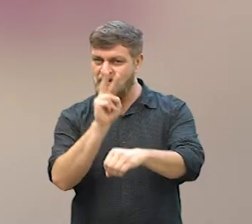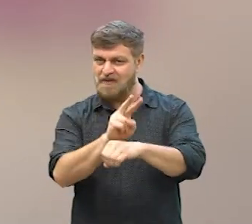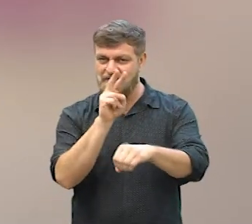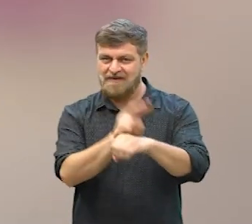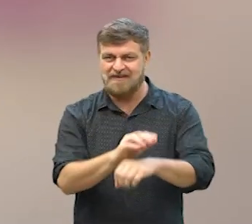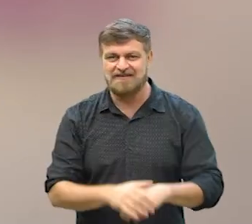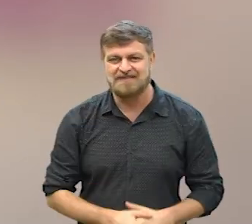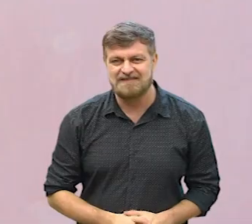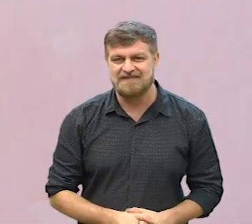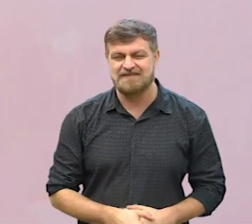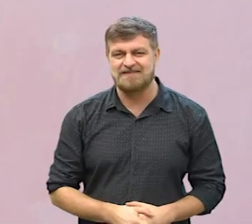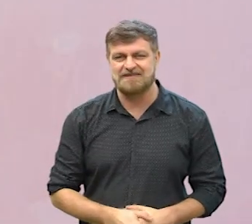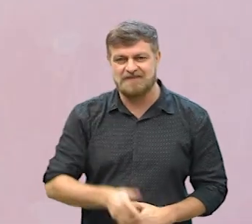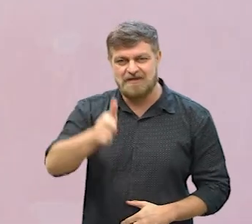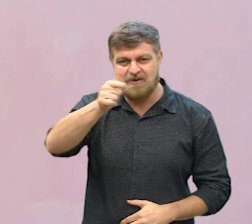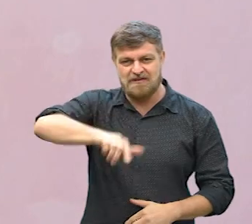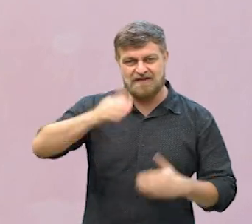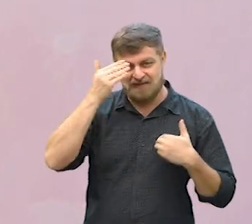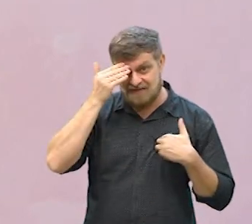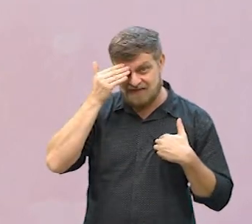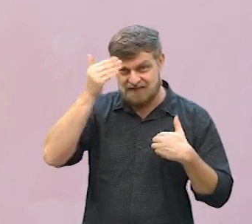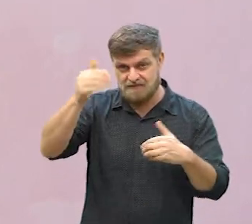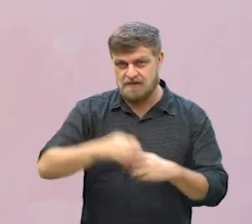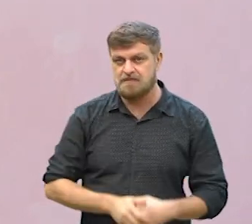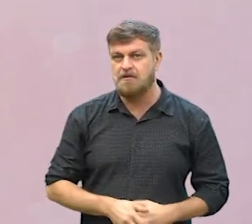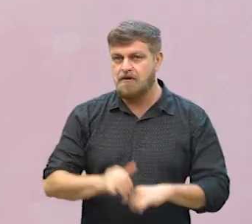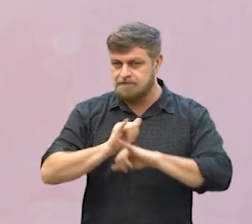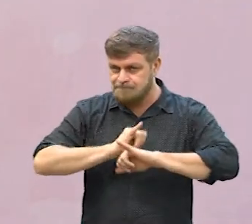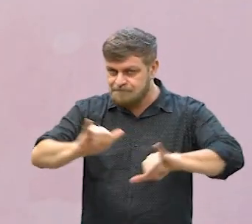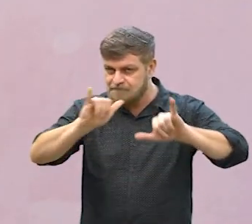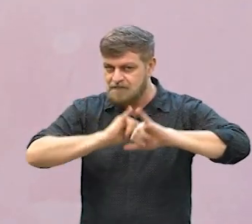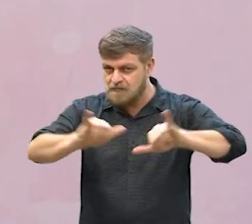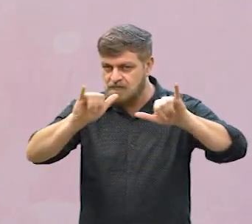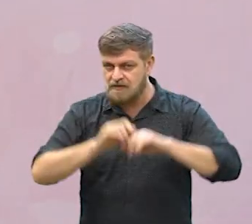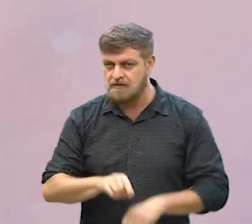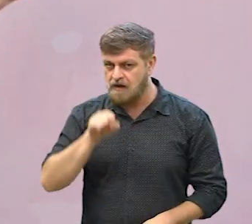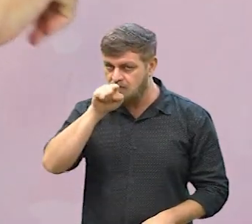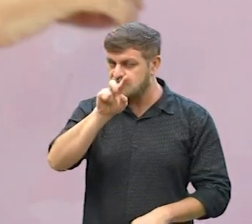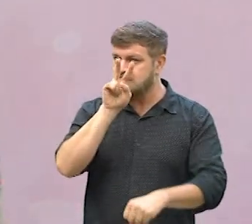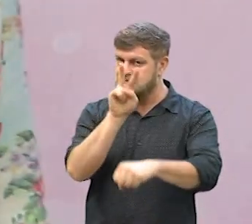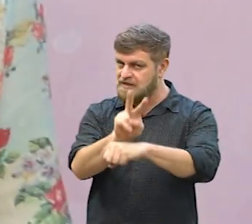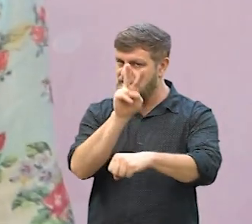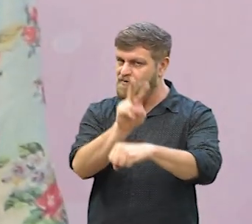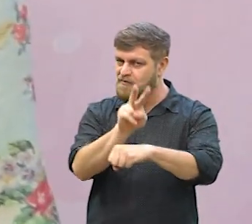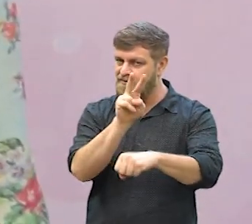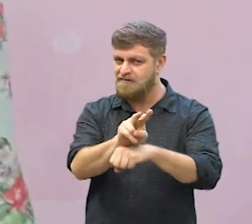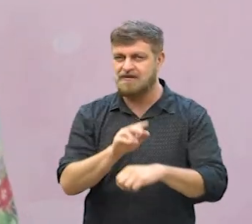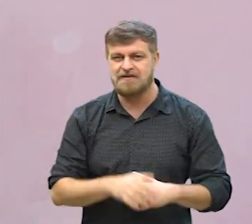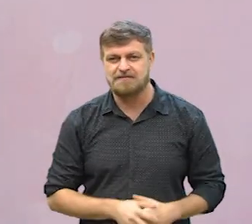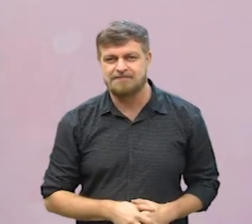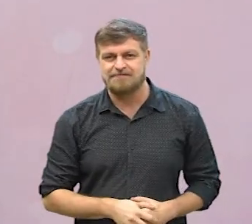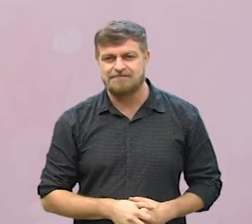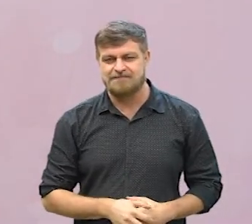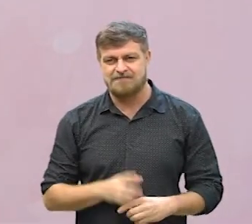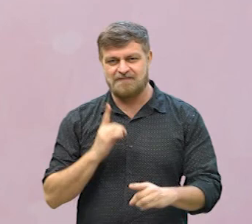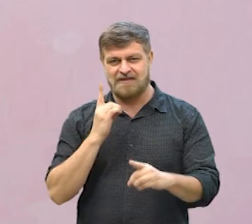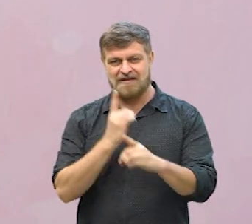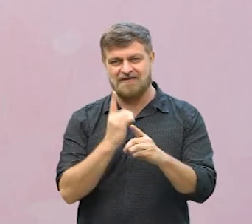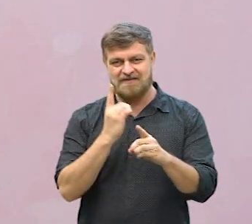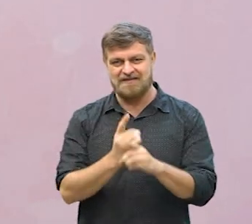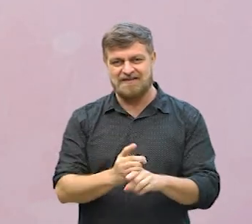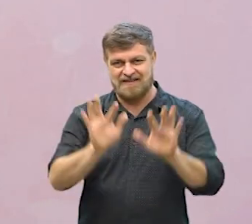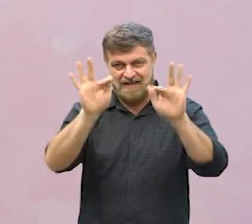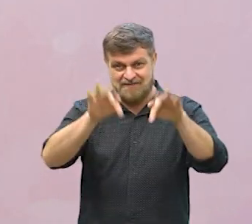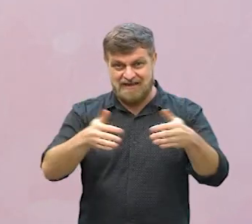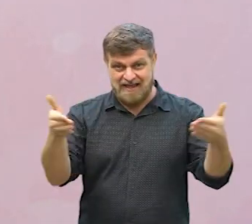se cuidem. Mais uma vez, obrigada. E com esse recado da Daniele, se cuida você de casa aí. A